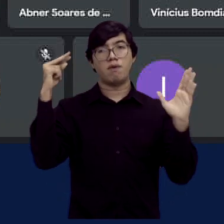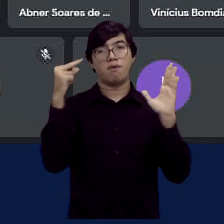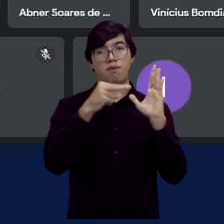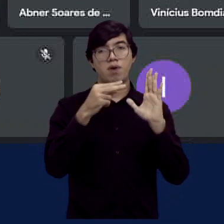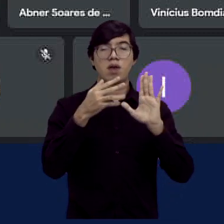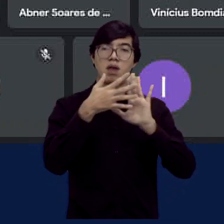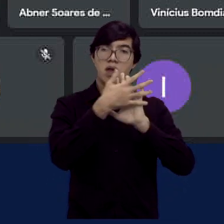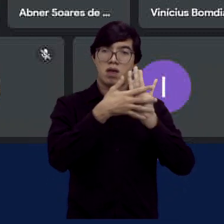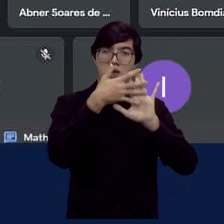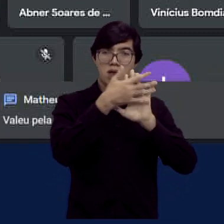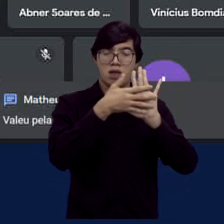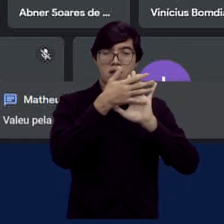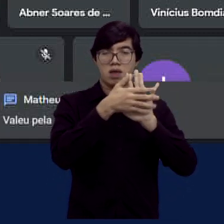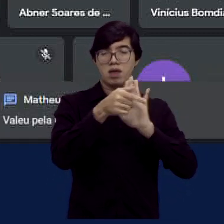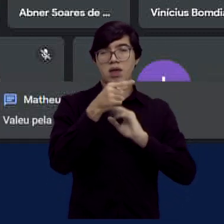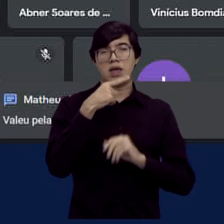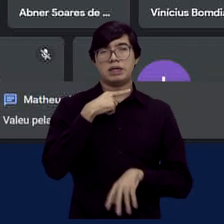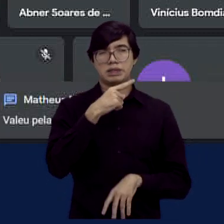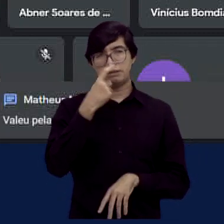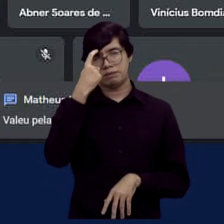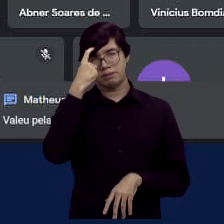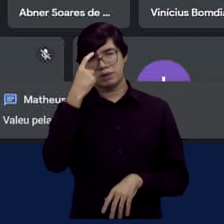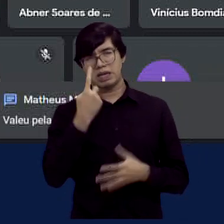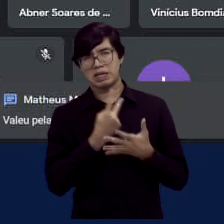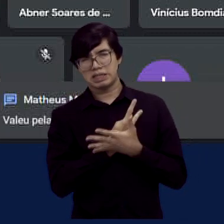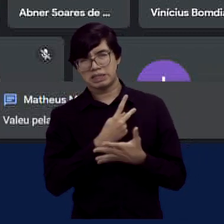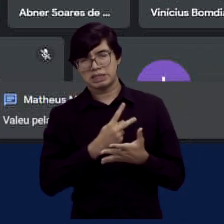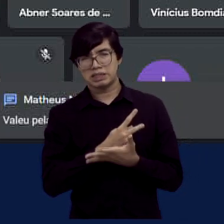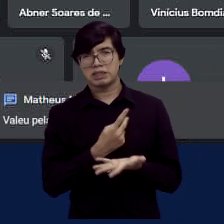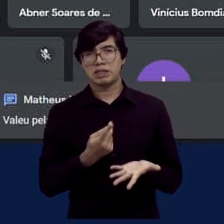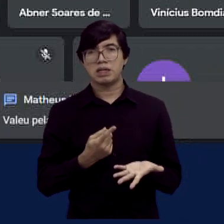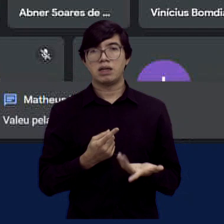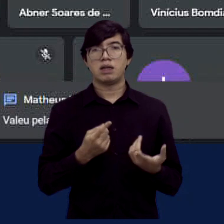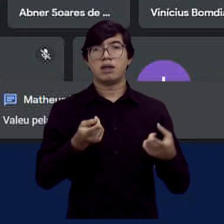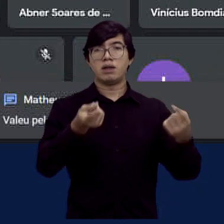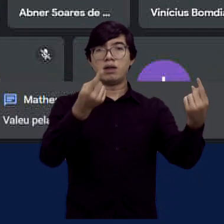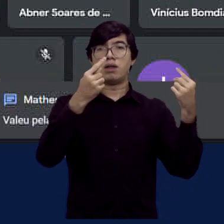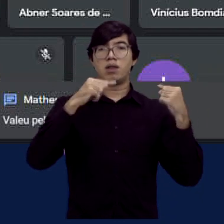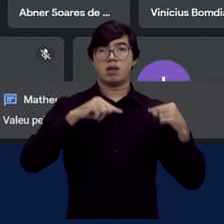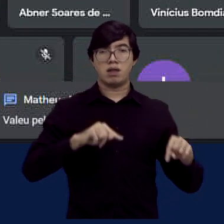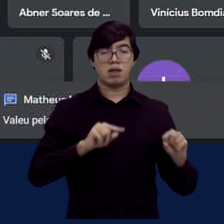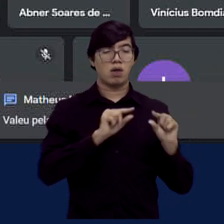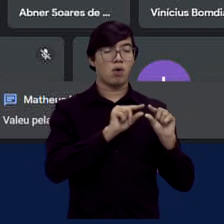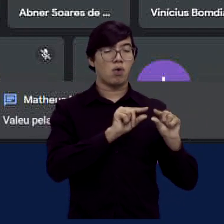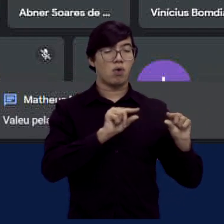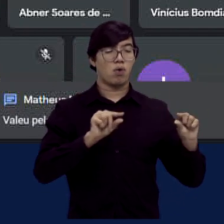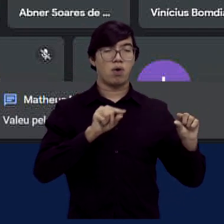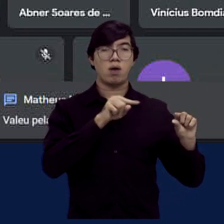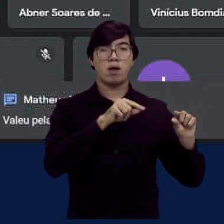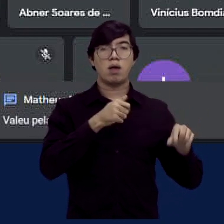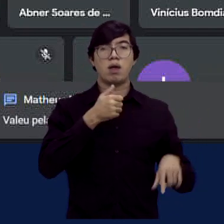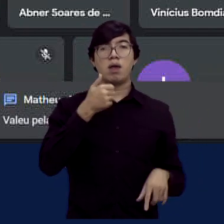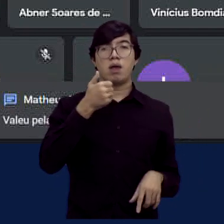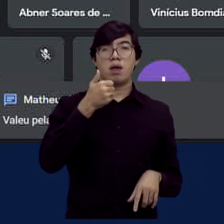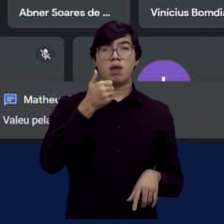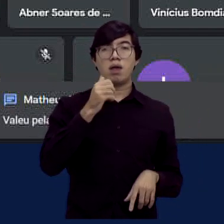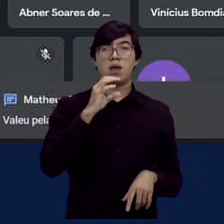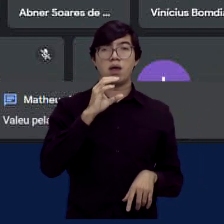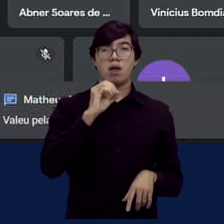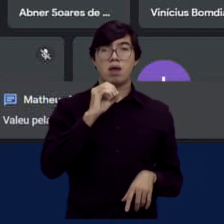trago embaixo um recordatório que diz de onde eu tirei esse texto, que é 1 Coríntios